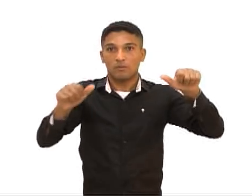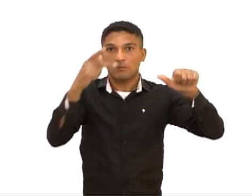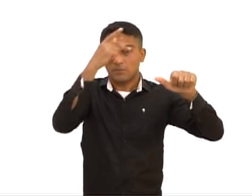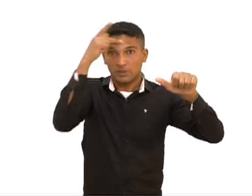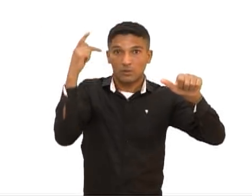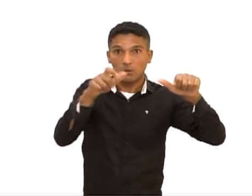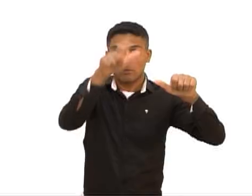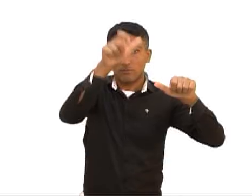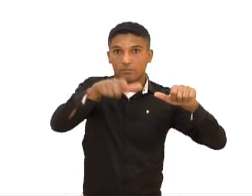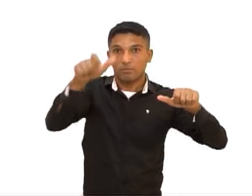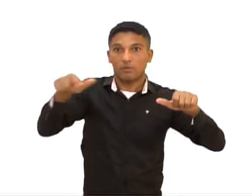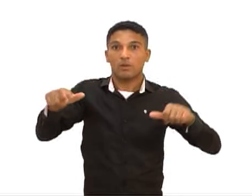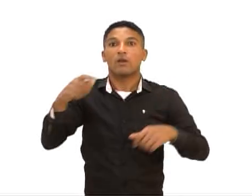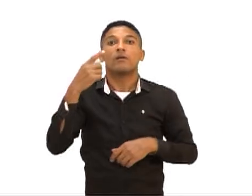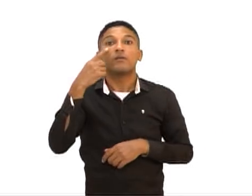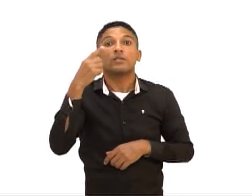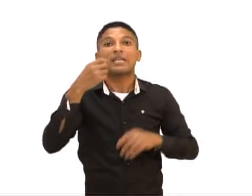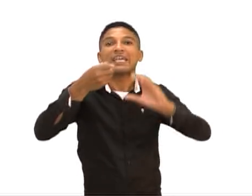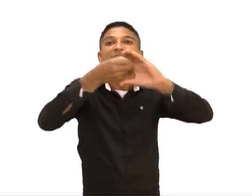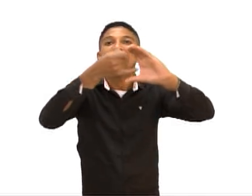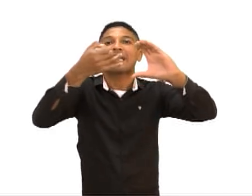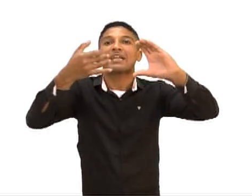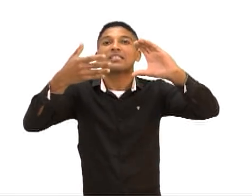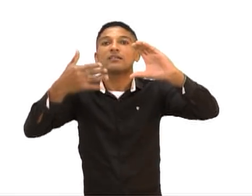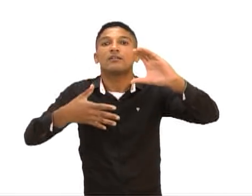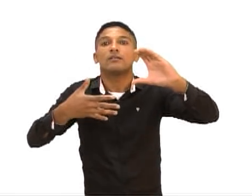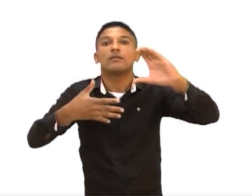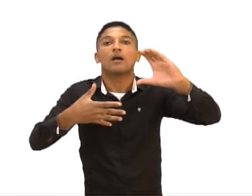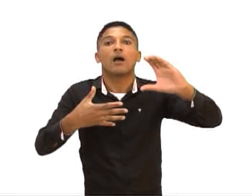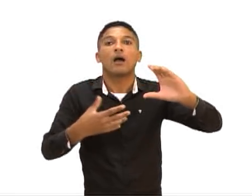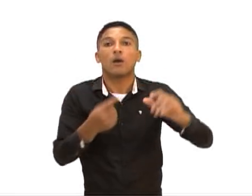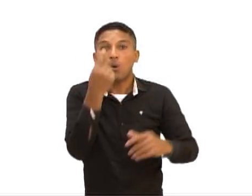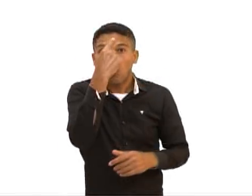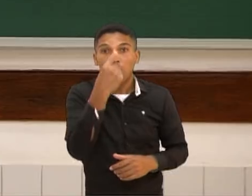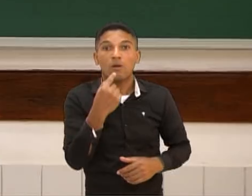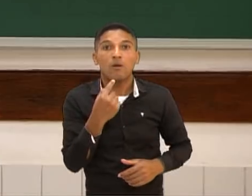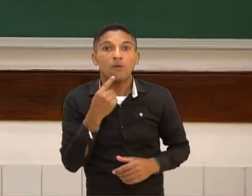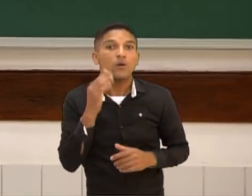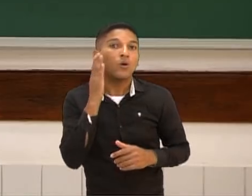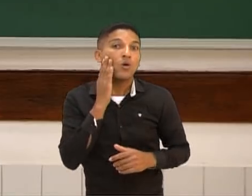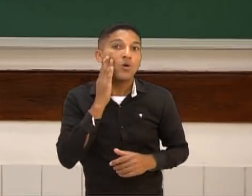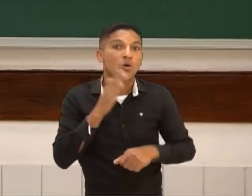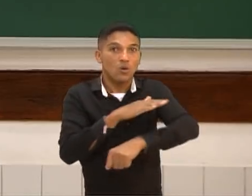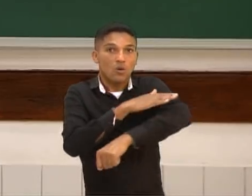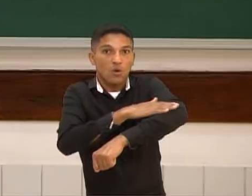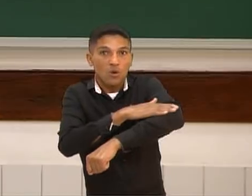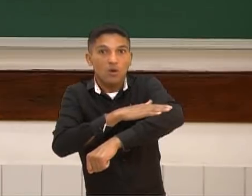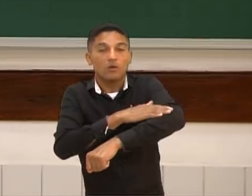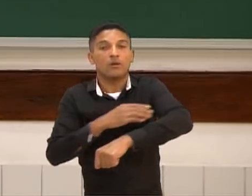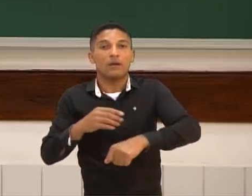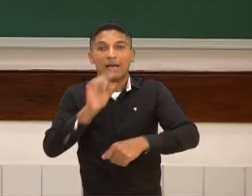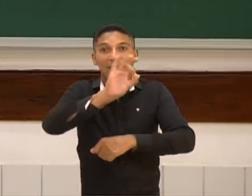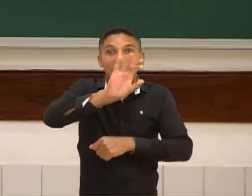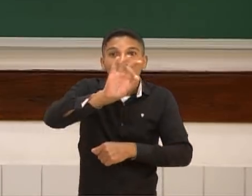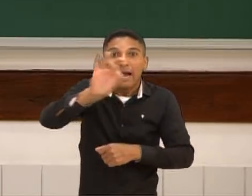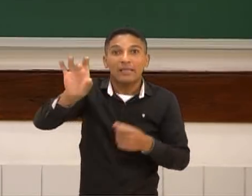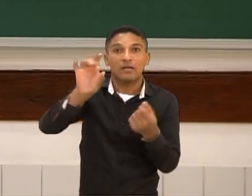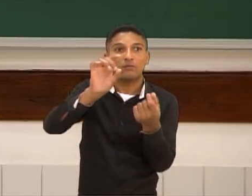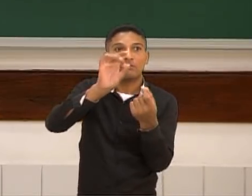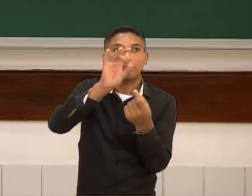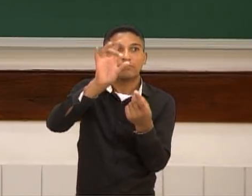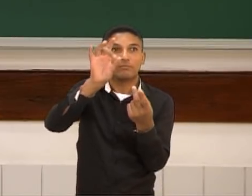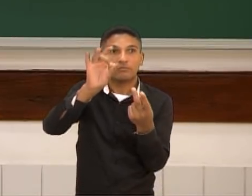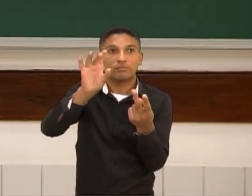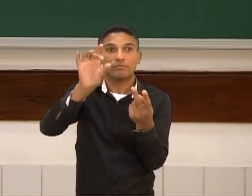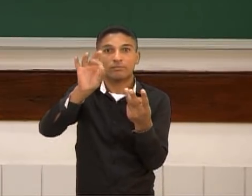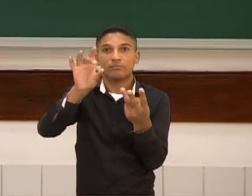É possível inferir a descendência delas? Então, vocês vão tentar descrever ali as características físicas das pessoas que